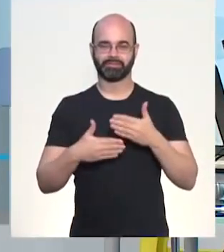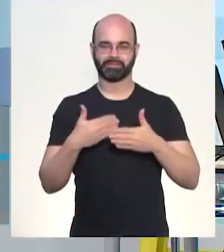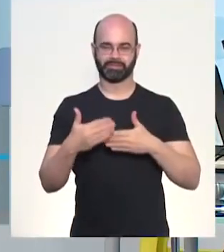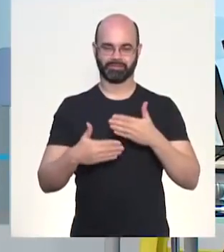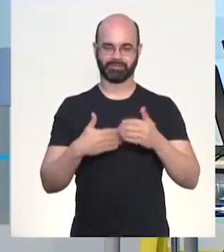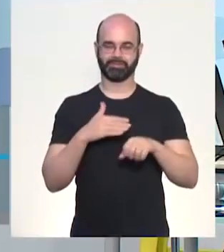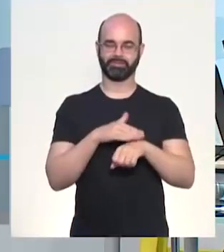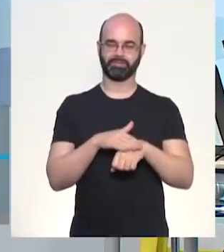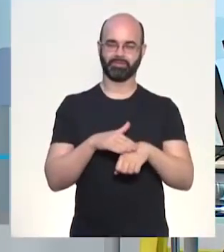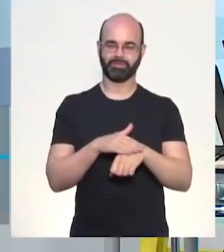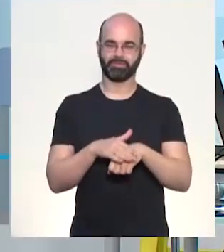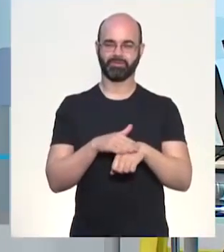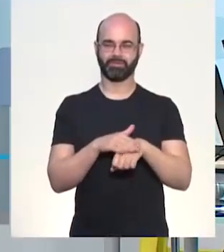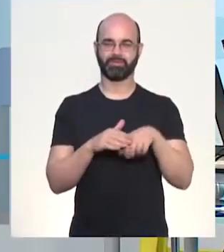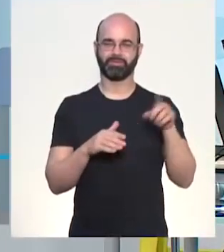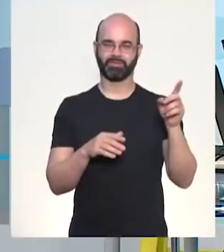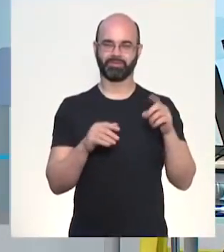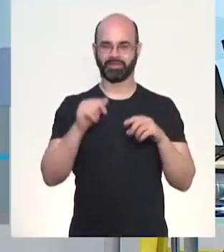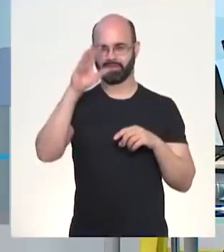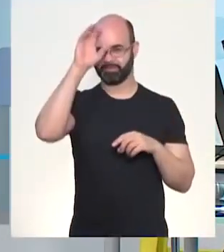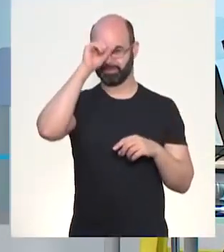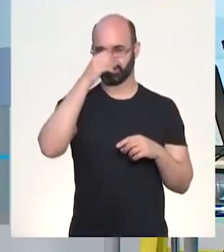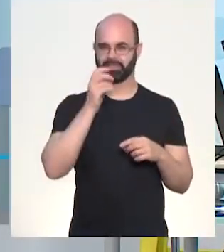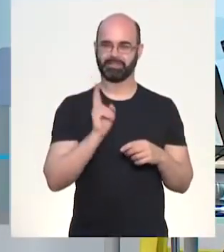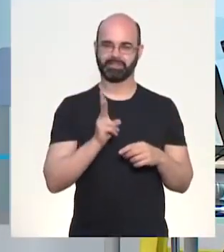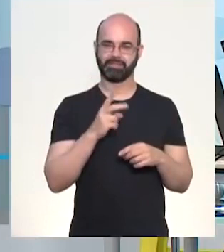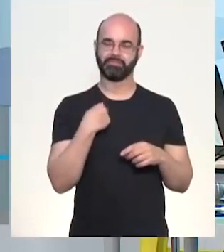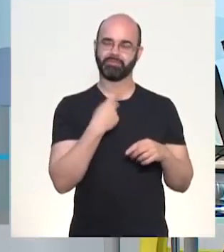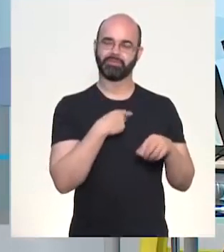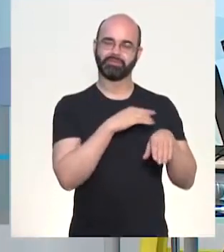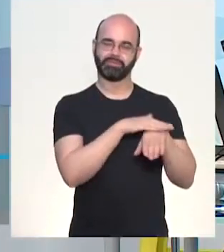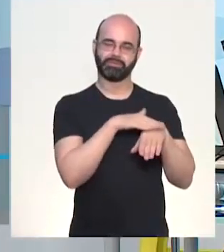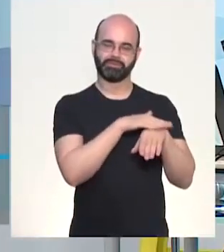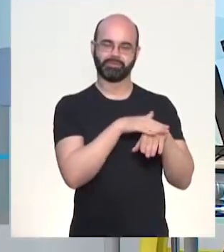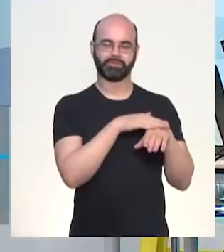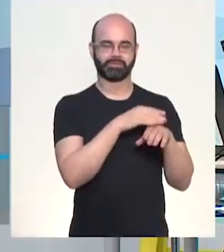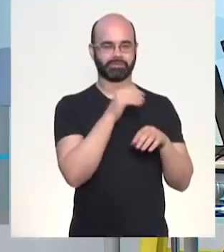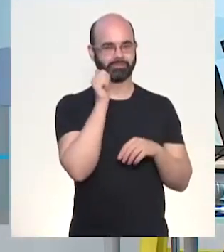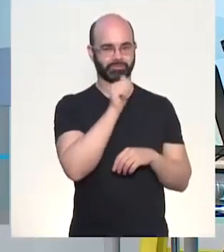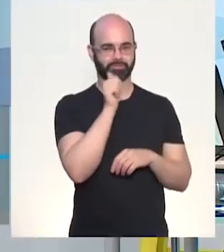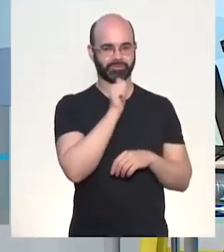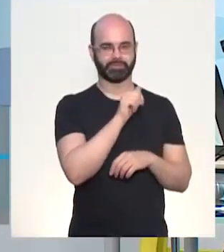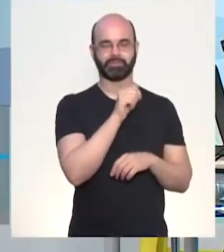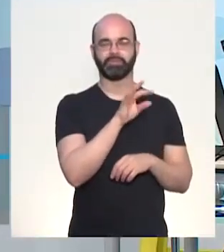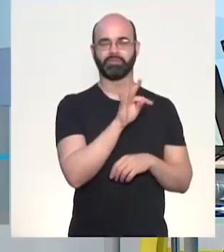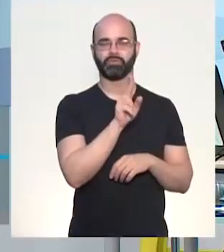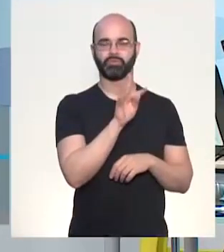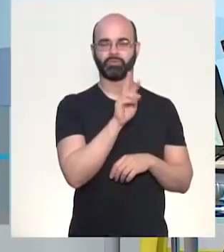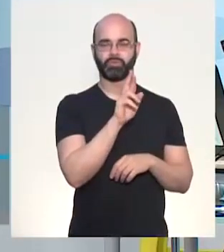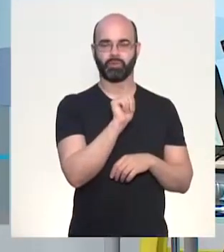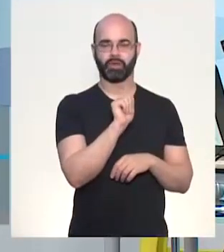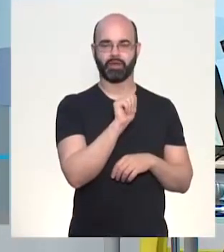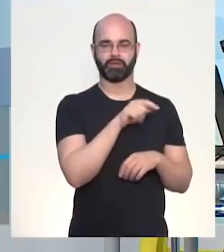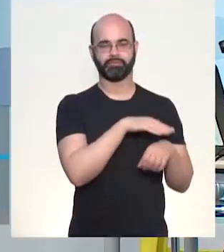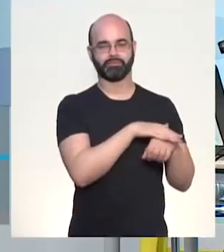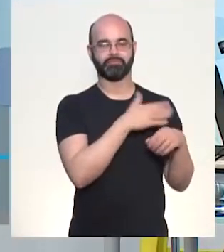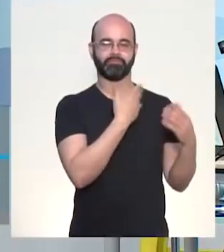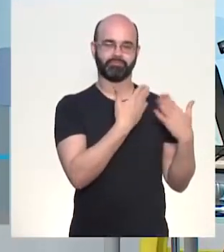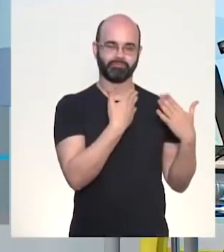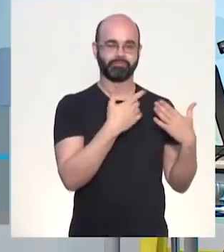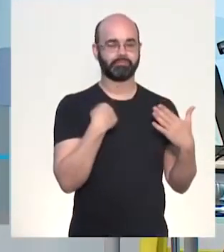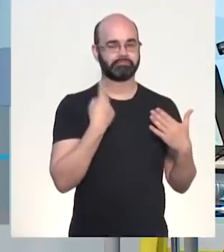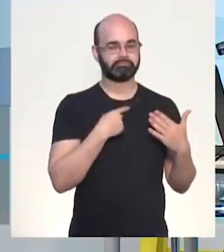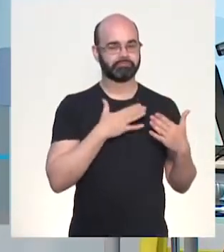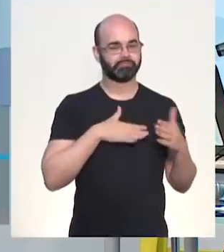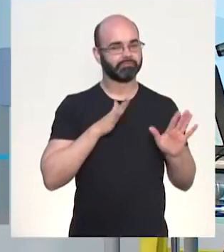conversa lá com a nossa tutora lá do Aprender Sempre, a gente sempre buscou aí construir a aula, tendo o cuidado de não colocar o carro à frente dos